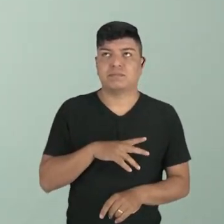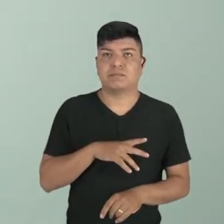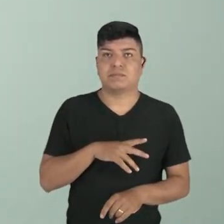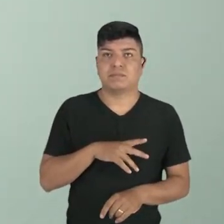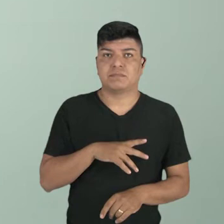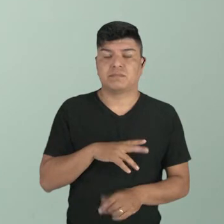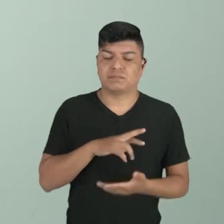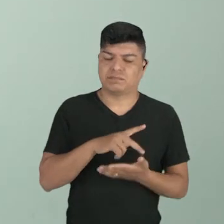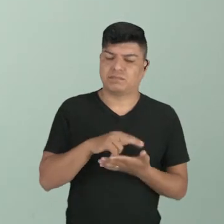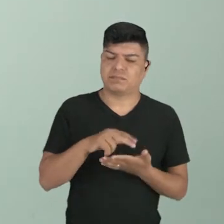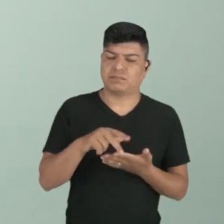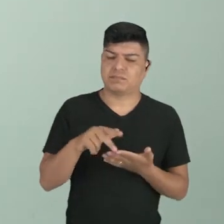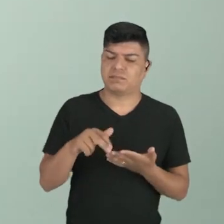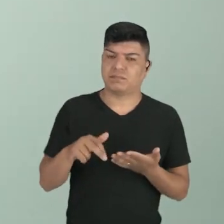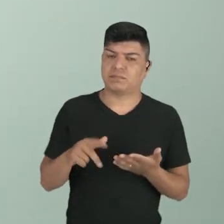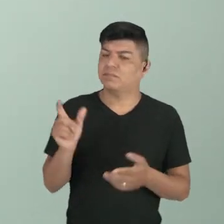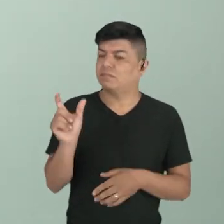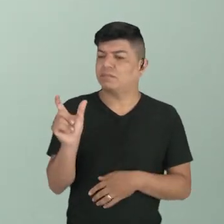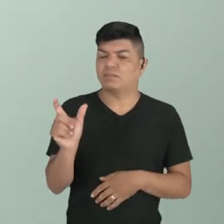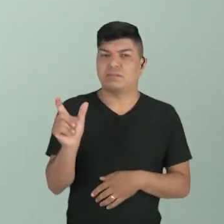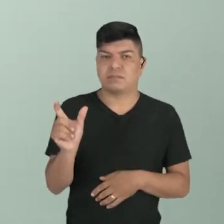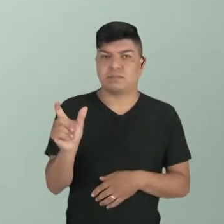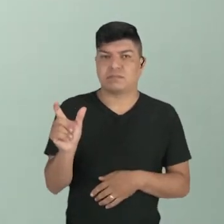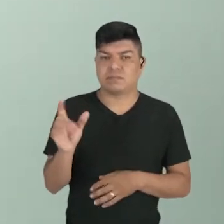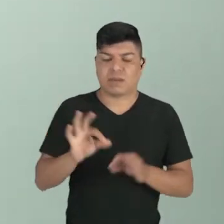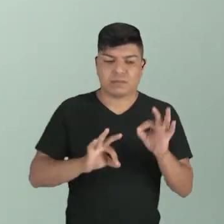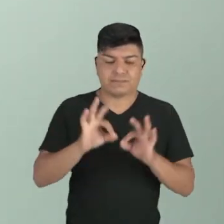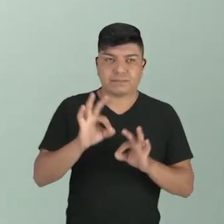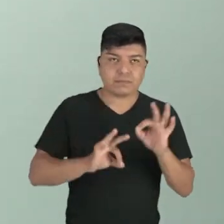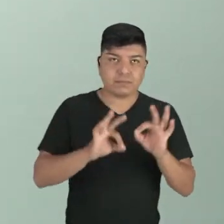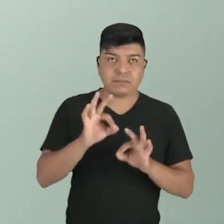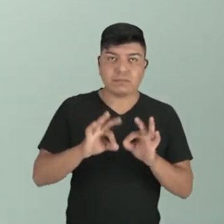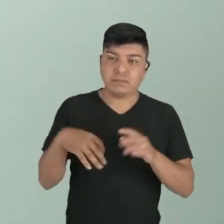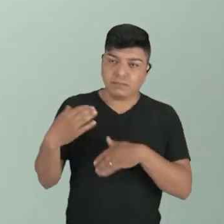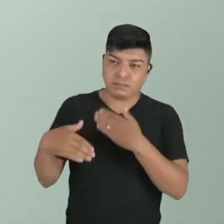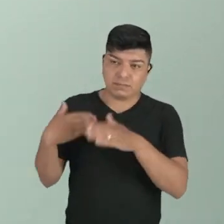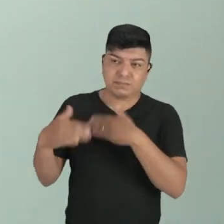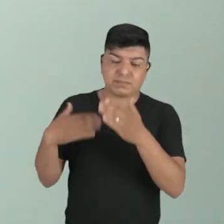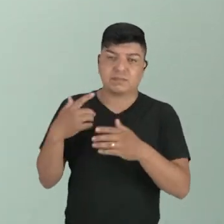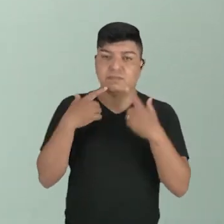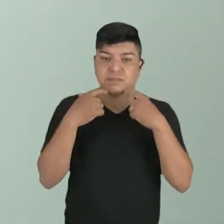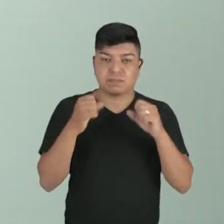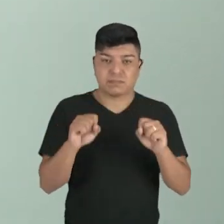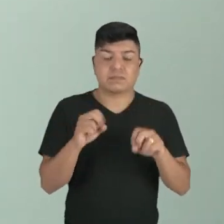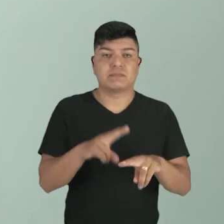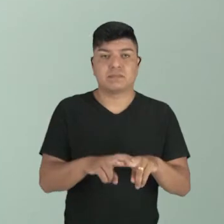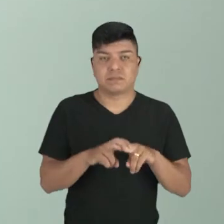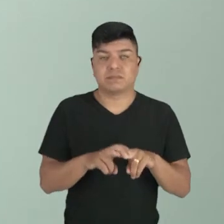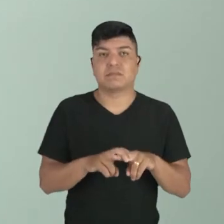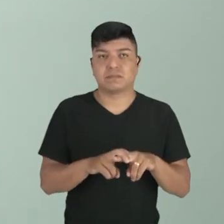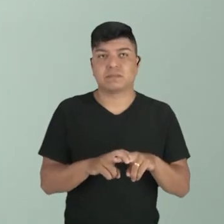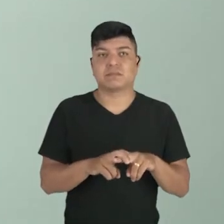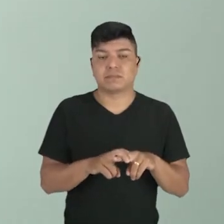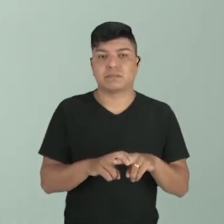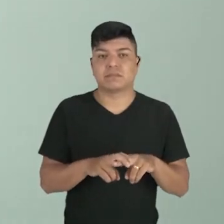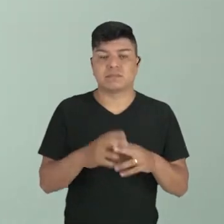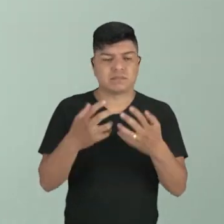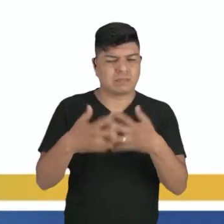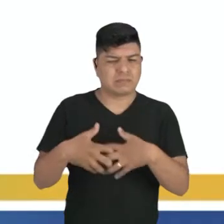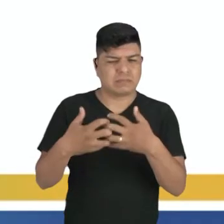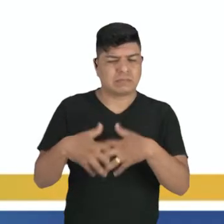essas várias questões, né, de palavras bem organizadas. Houve uma evolução da língua, tá? Por isso que é um pouco complicado para a gente